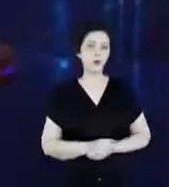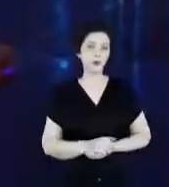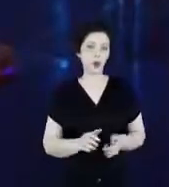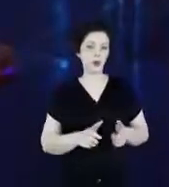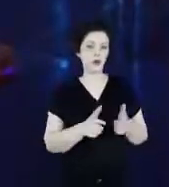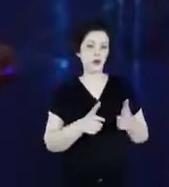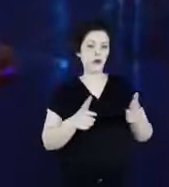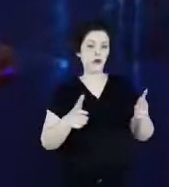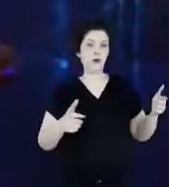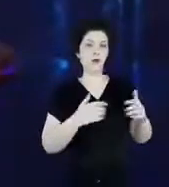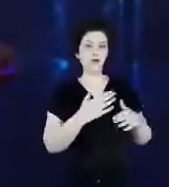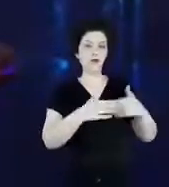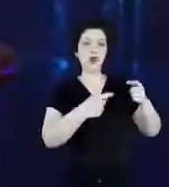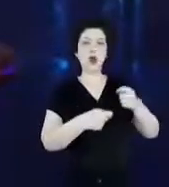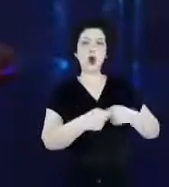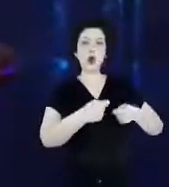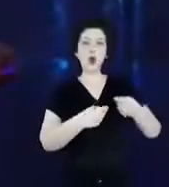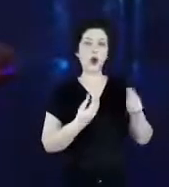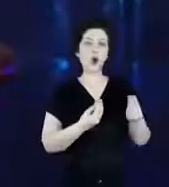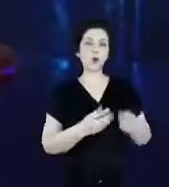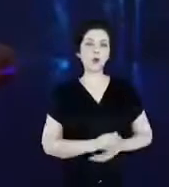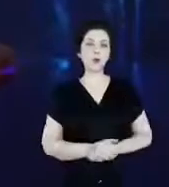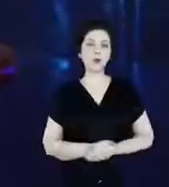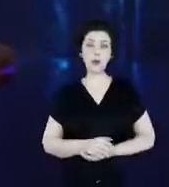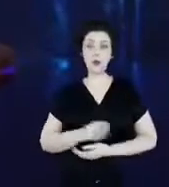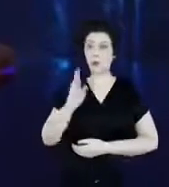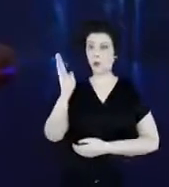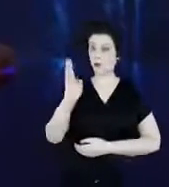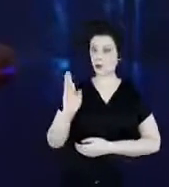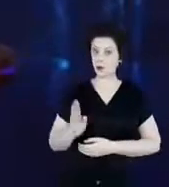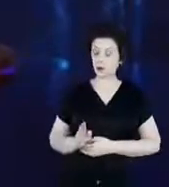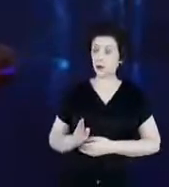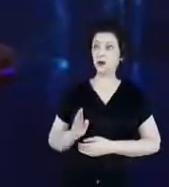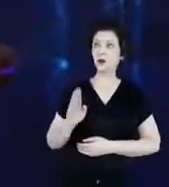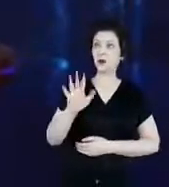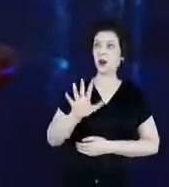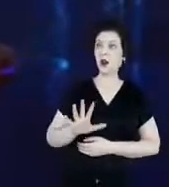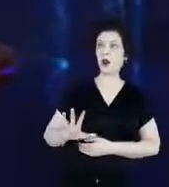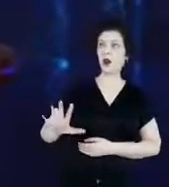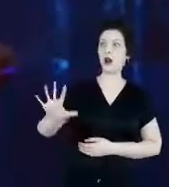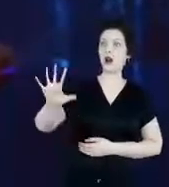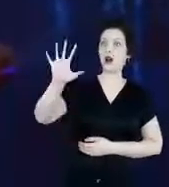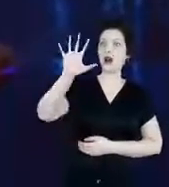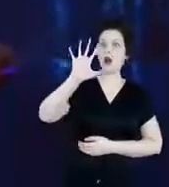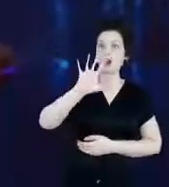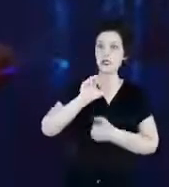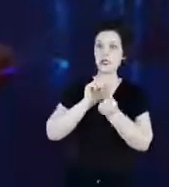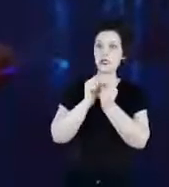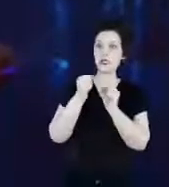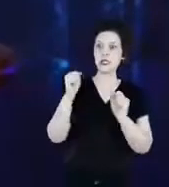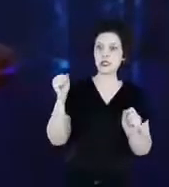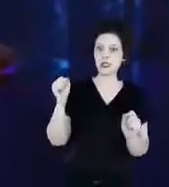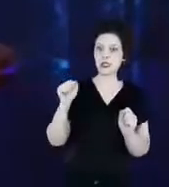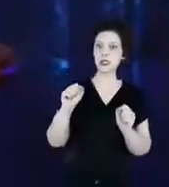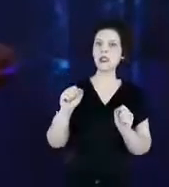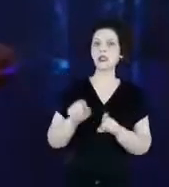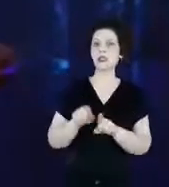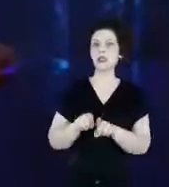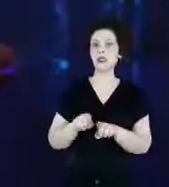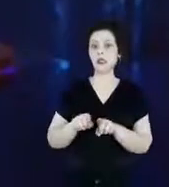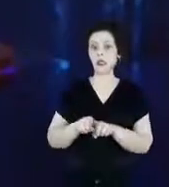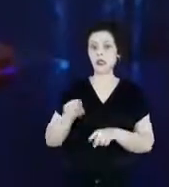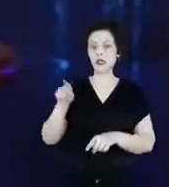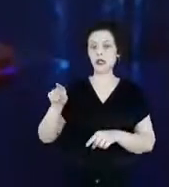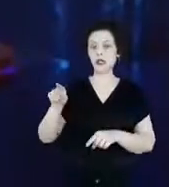econômico? E o Brasil, né, pelas suas dimensões continentais, e pelas suas